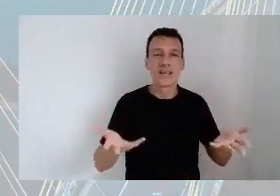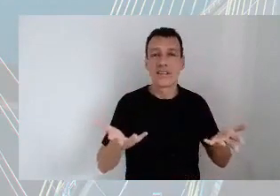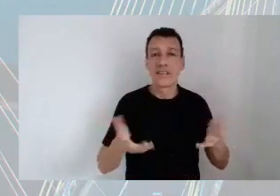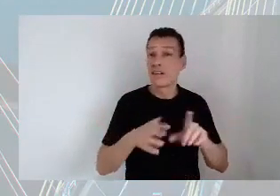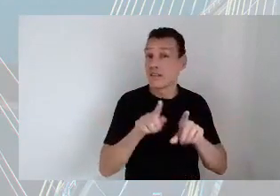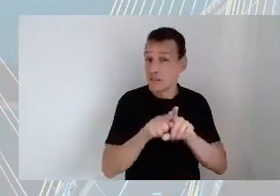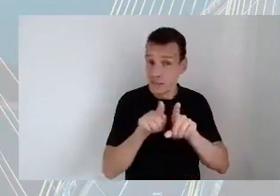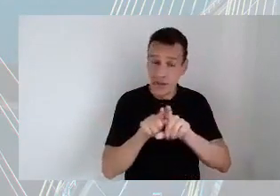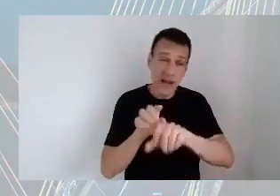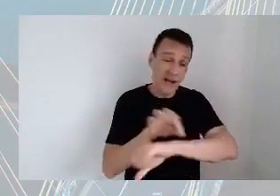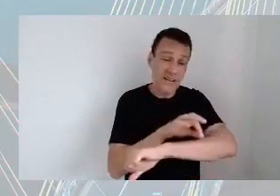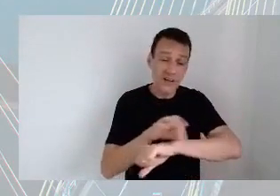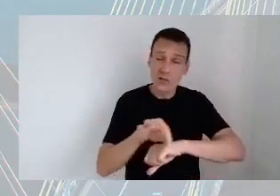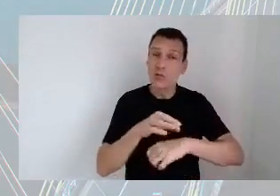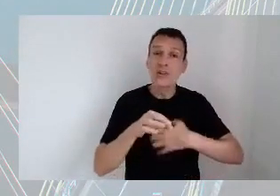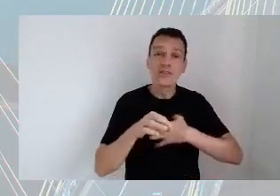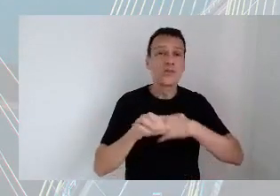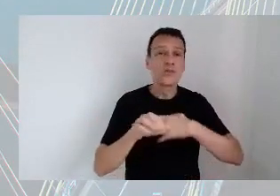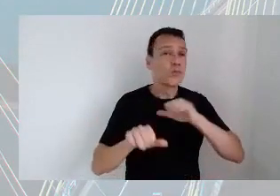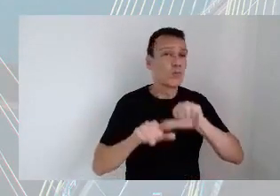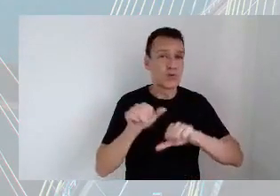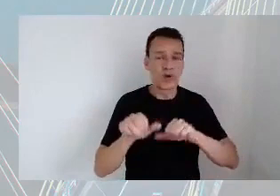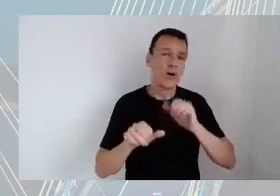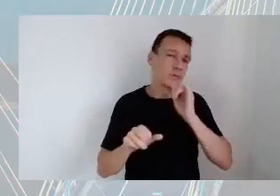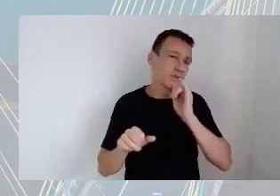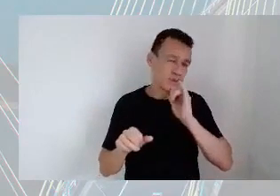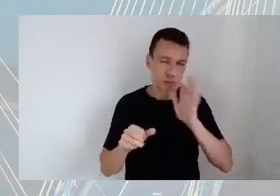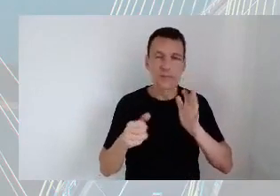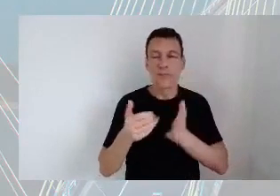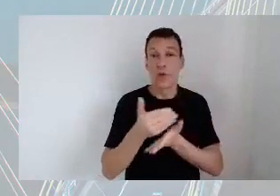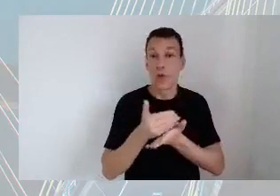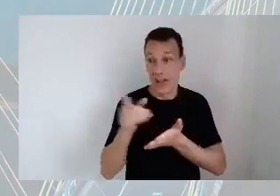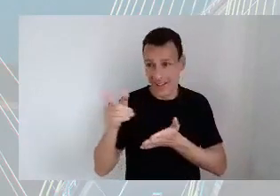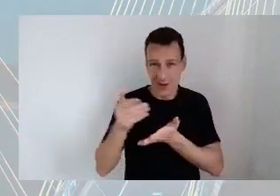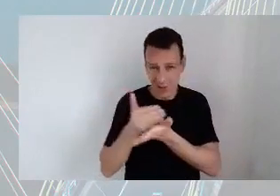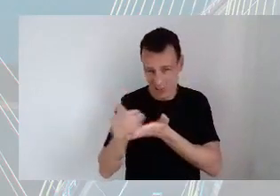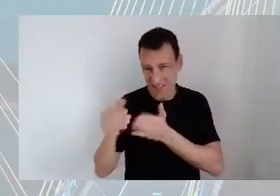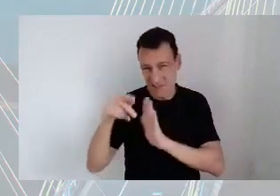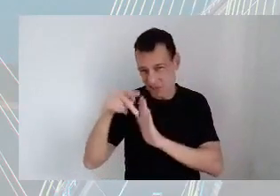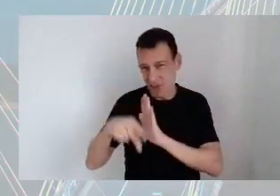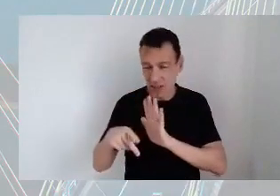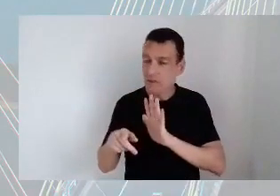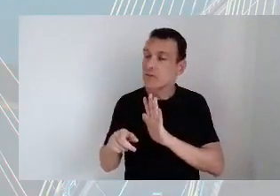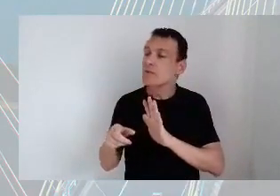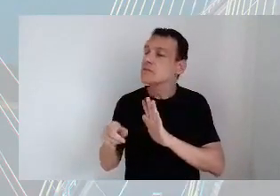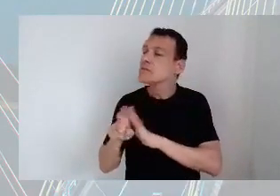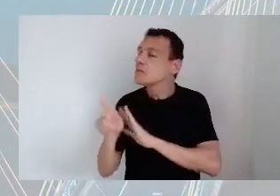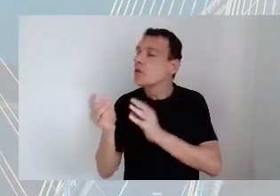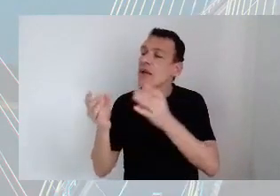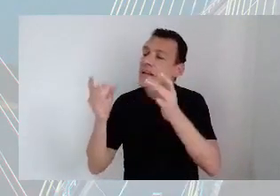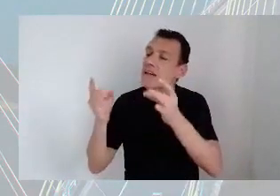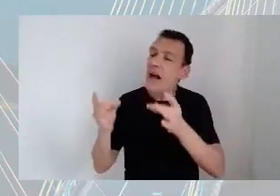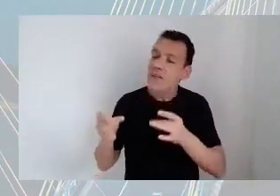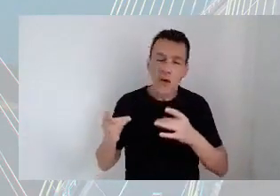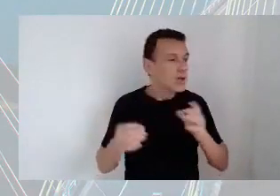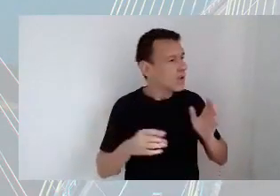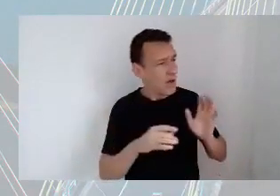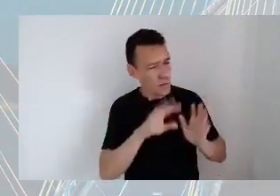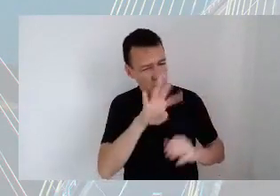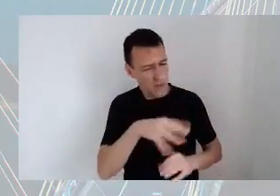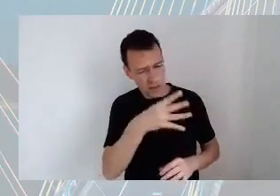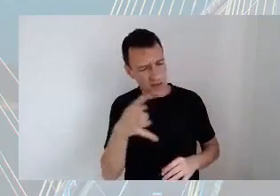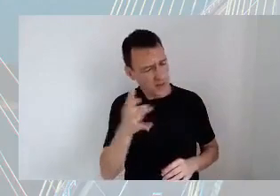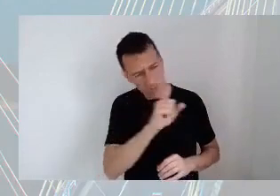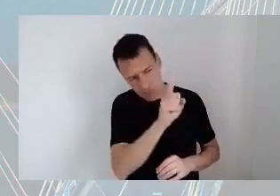projeto, não, agora a gente não usa mais uma planilha, uma fonte de dados mais estática, a gente está com os dados já no Data Lake. Então, eu acho que